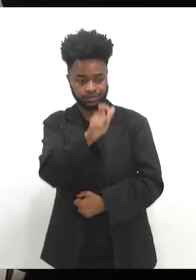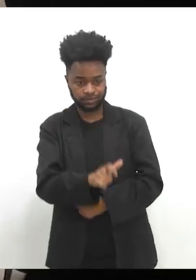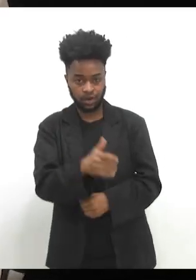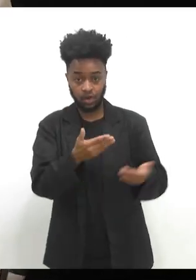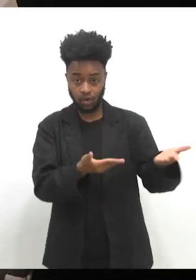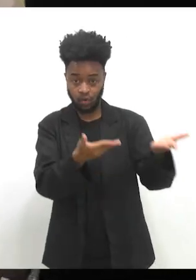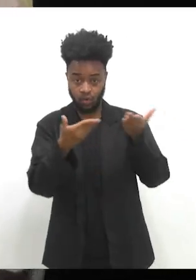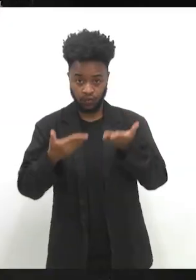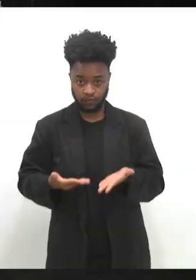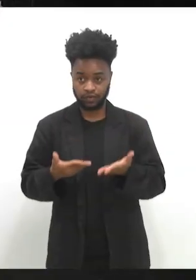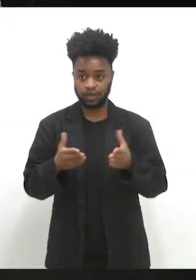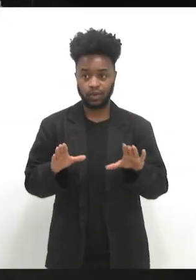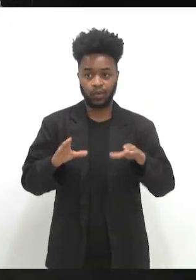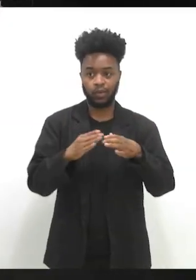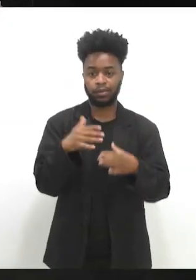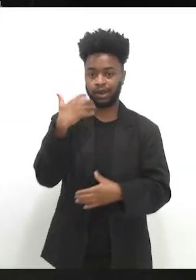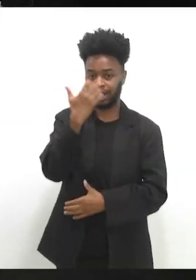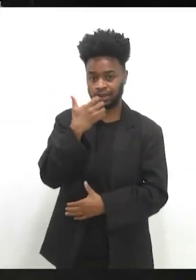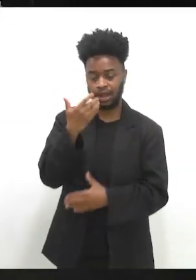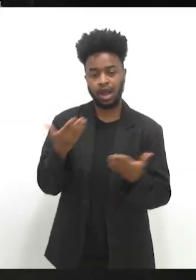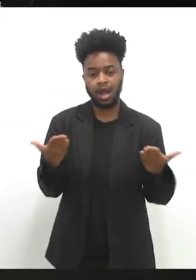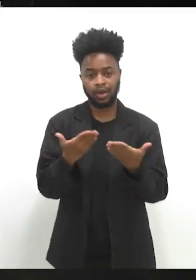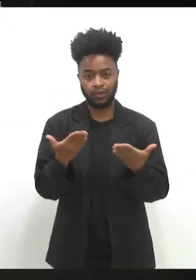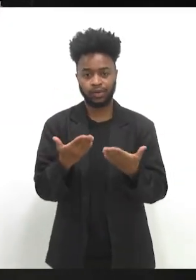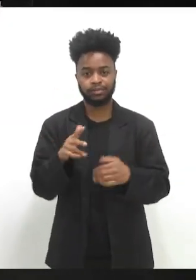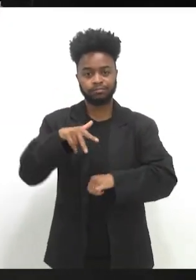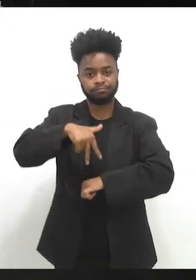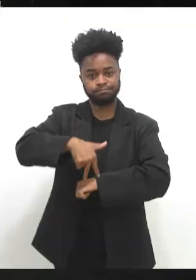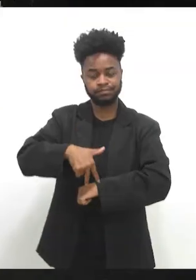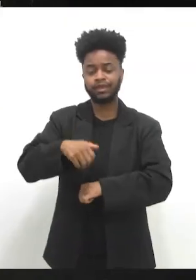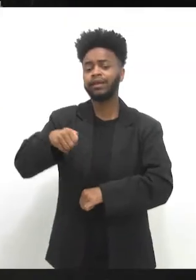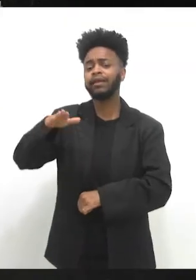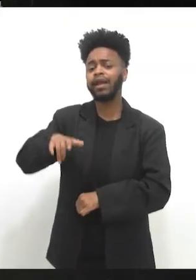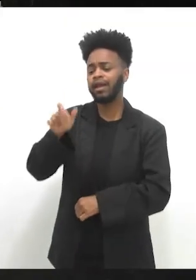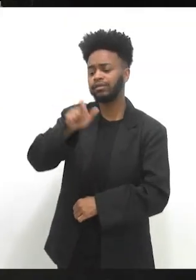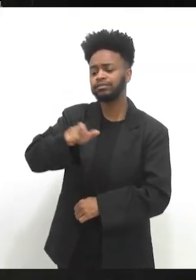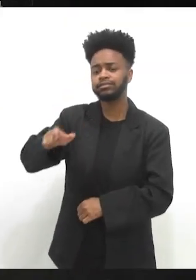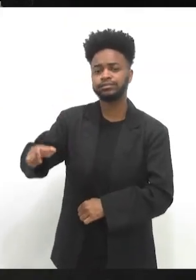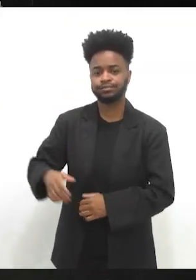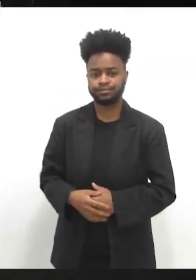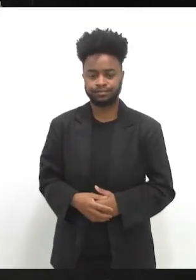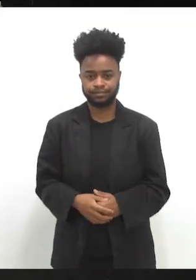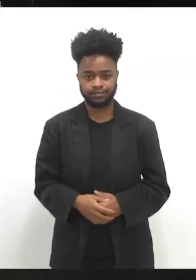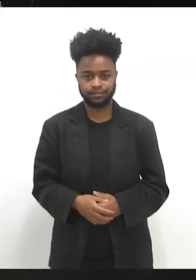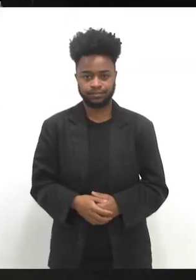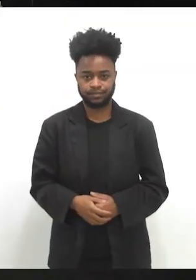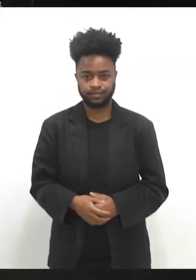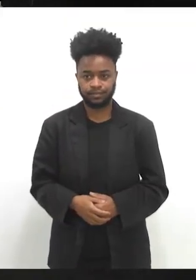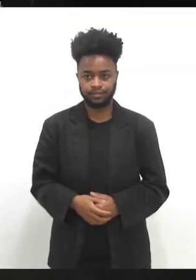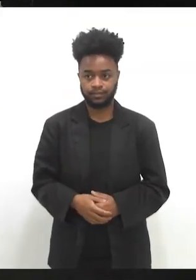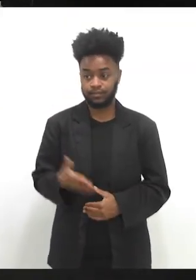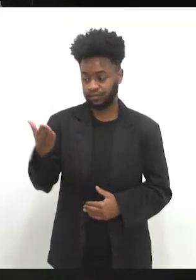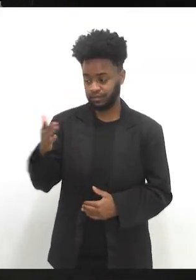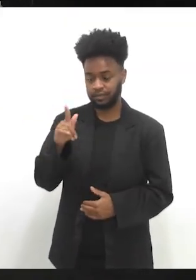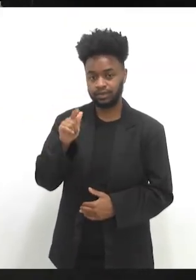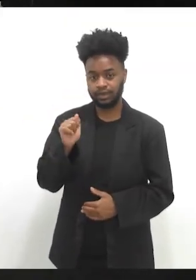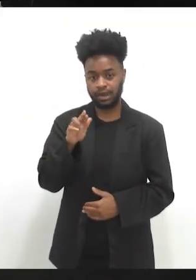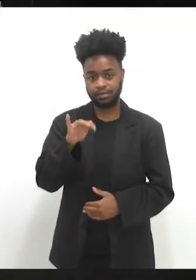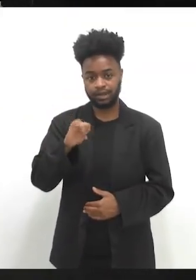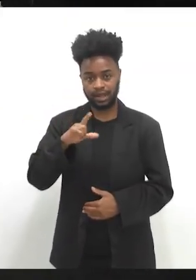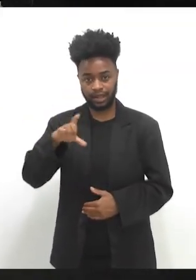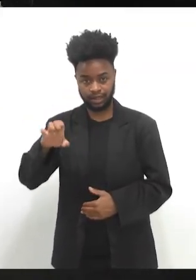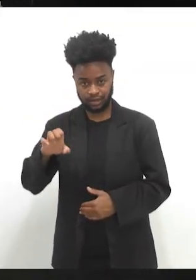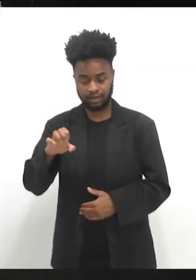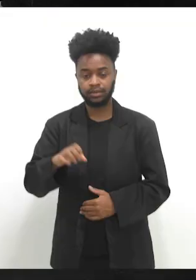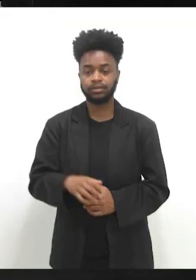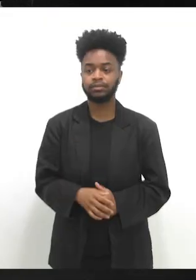para convidar os nossos cantores que vão estar aqui. Quem são eles, maestro? Apresenta eles para o nosso público. É Gabriele de Paula, que vai